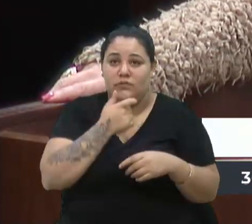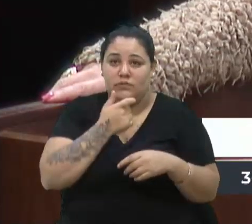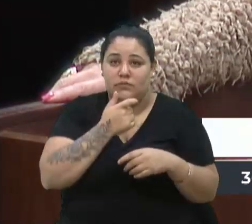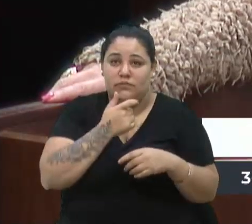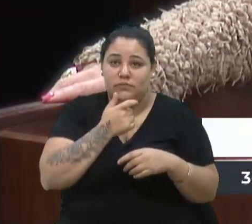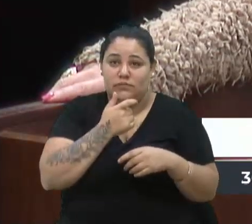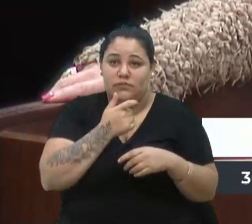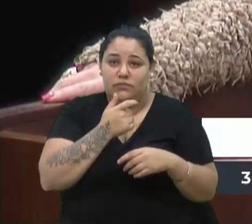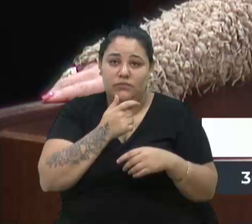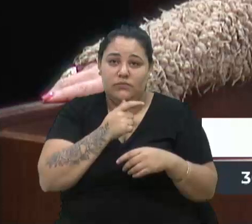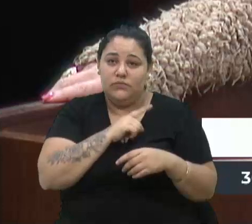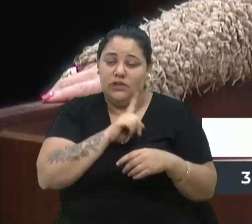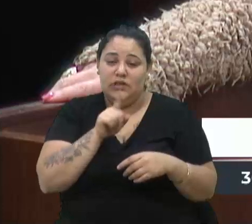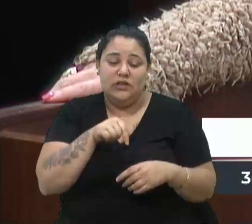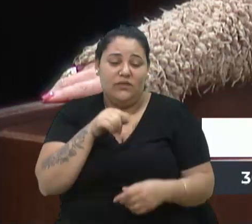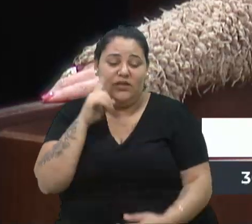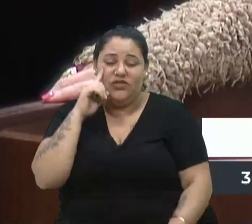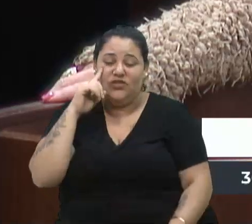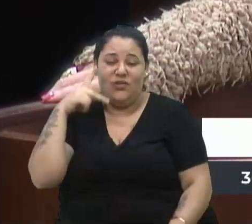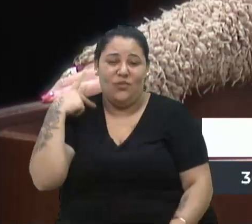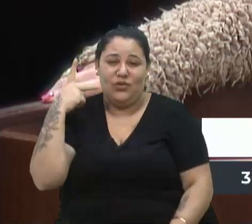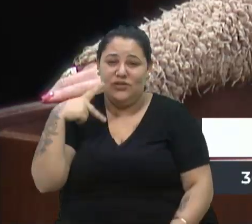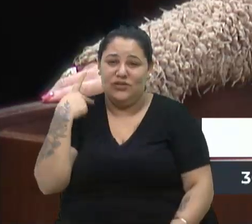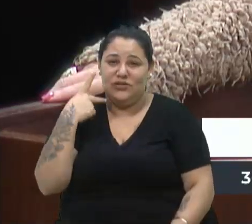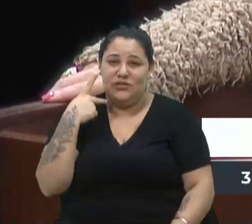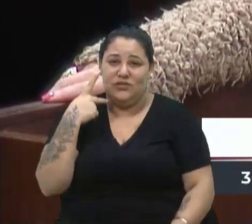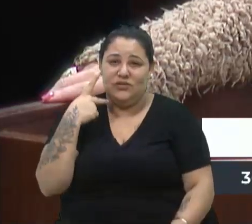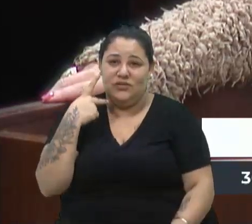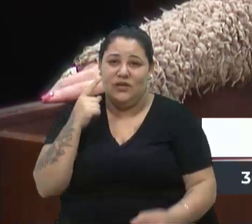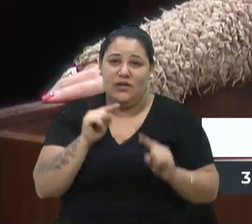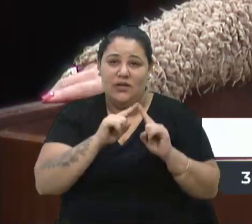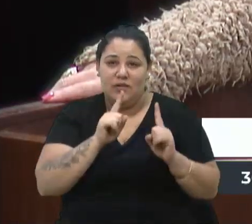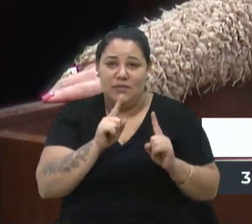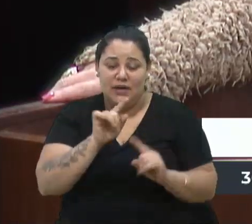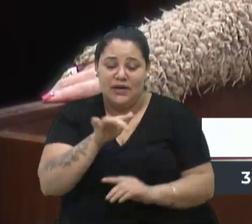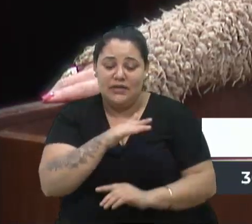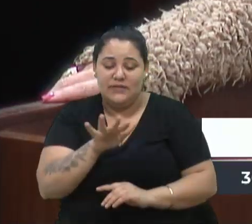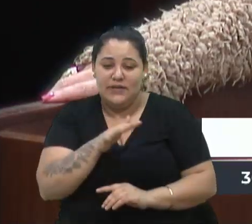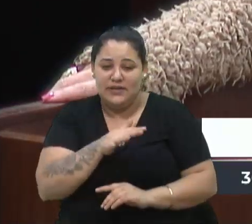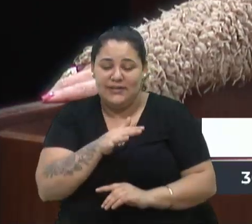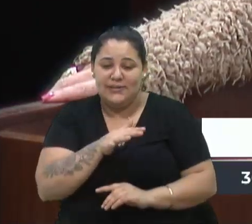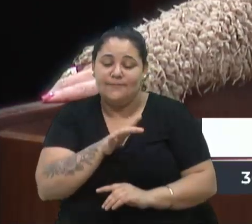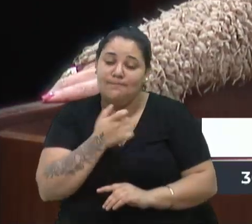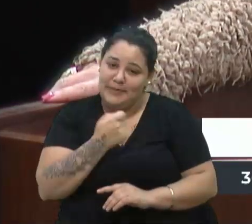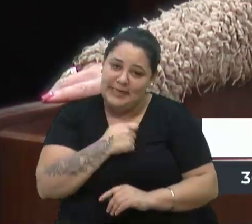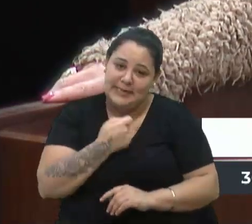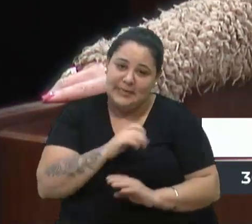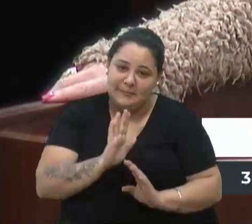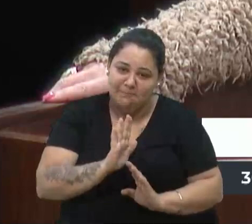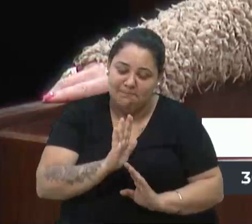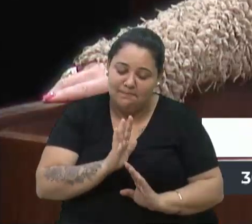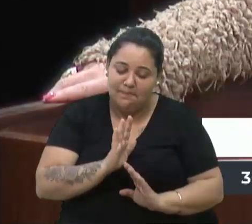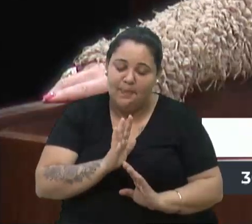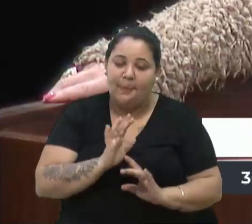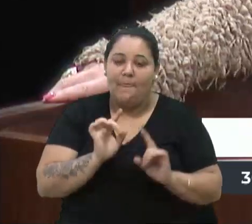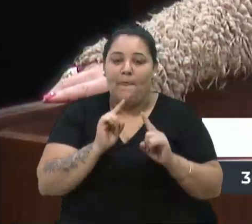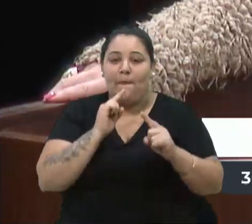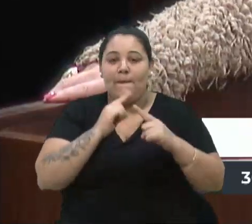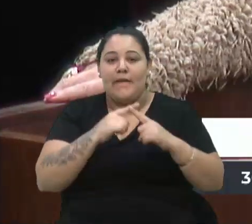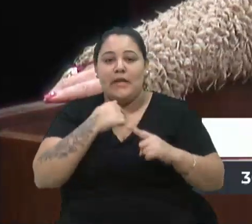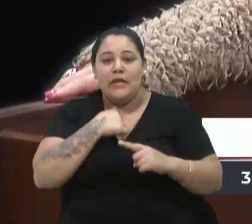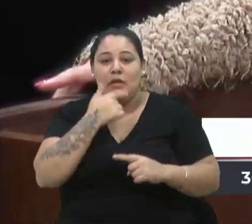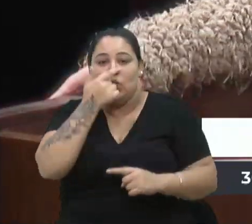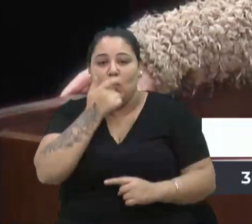da política cotidianamente, mas às vezes é meio necessário. Porque eu acho que quando